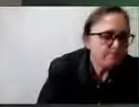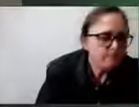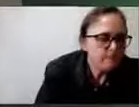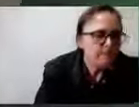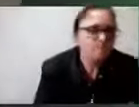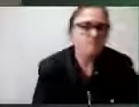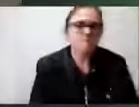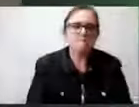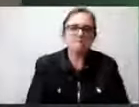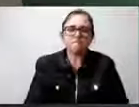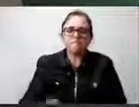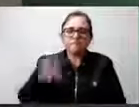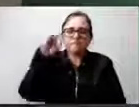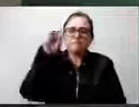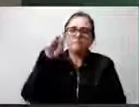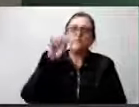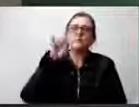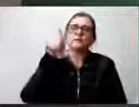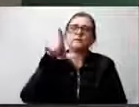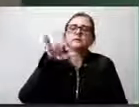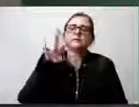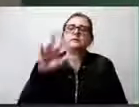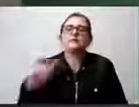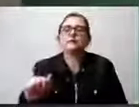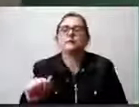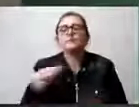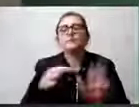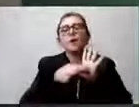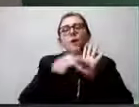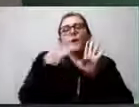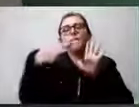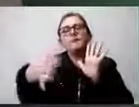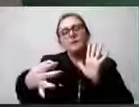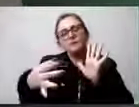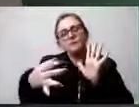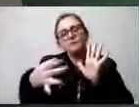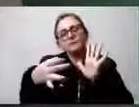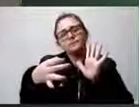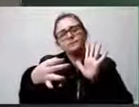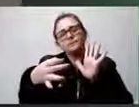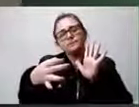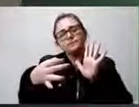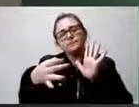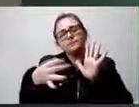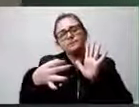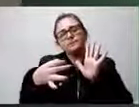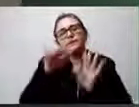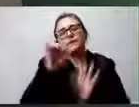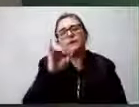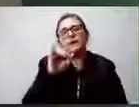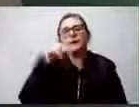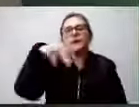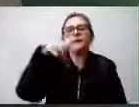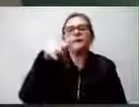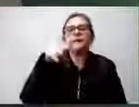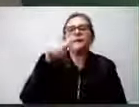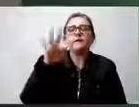Paulo, Santo São Paulo. Qual a opinião de vocês sobre a infiltração como